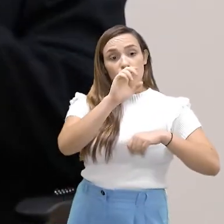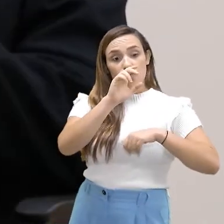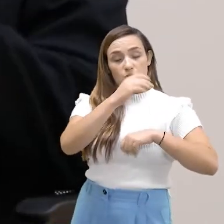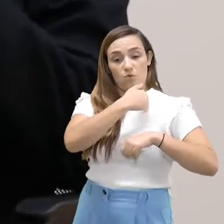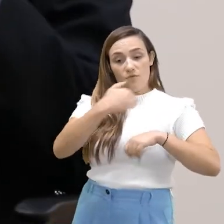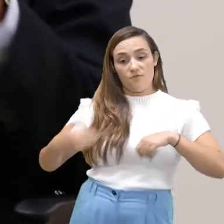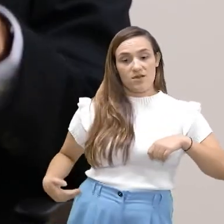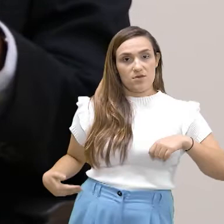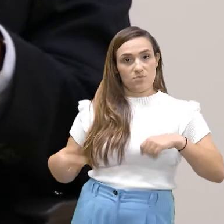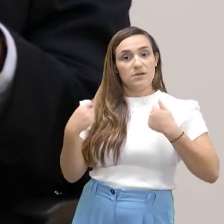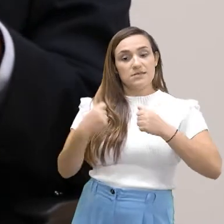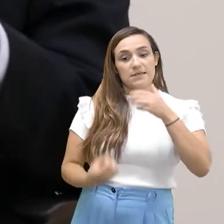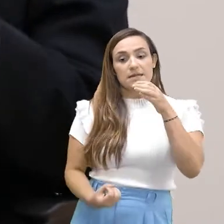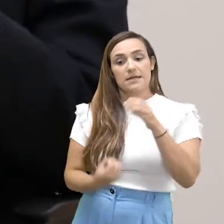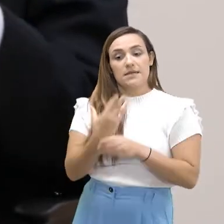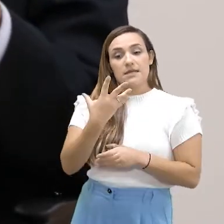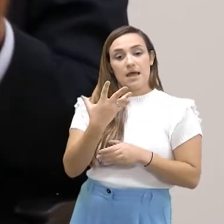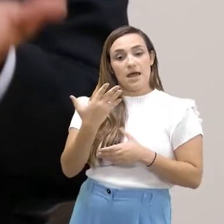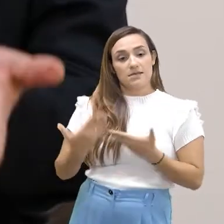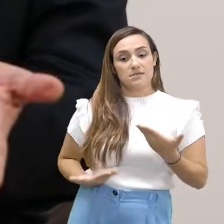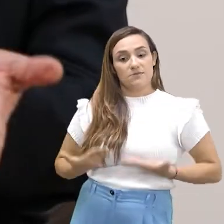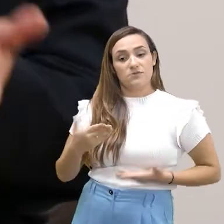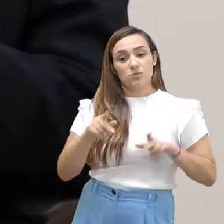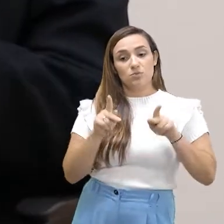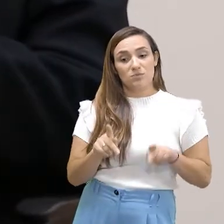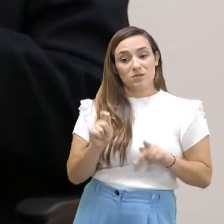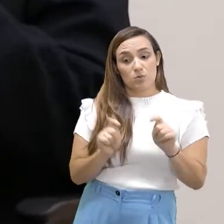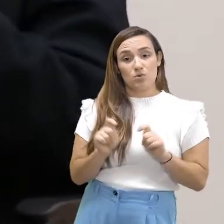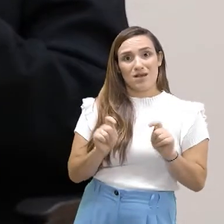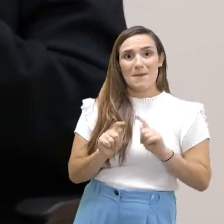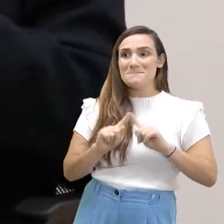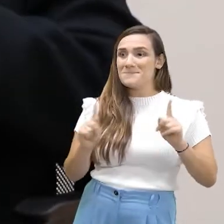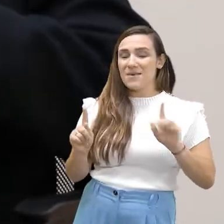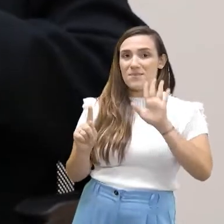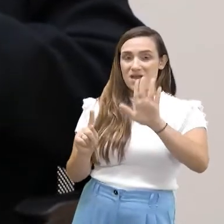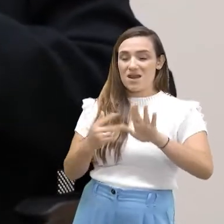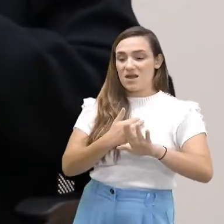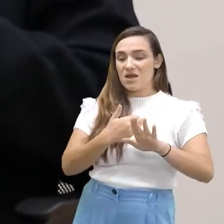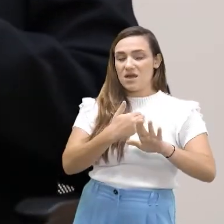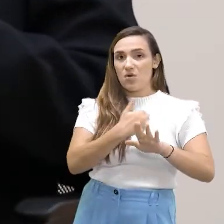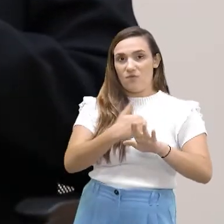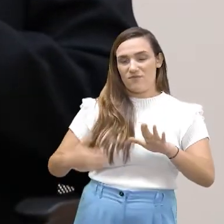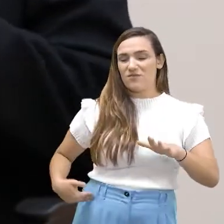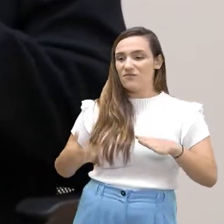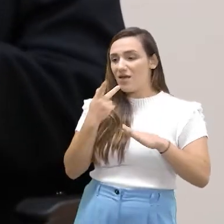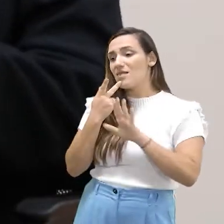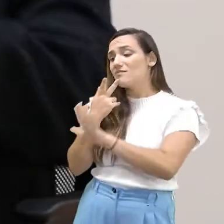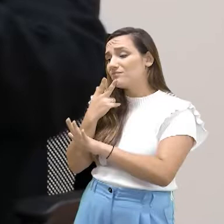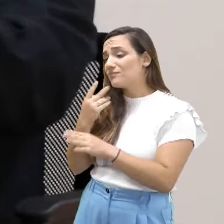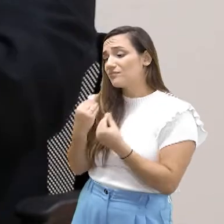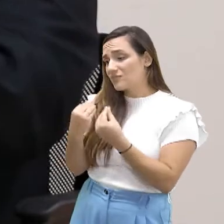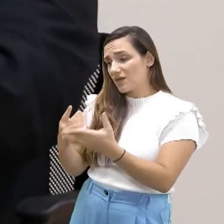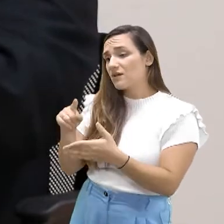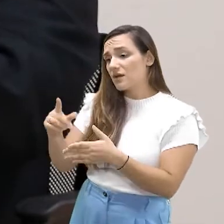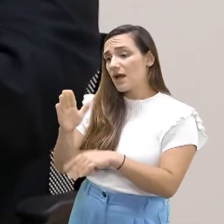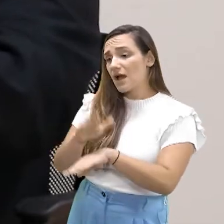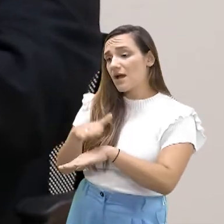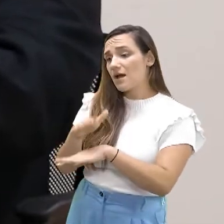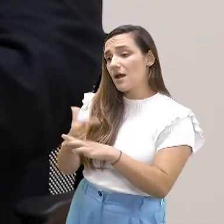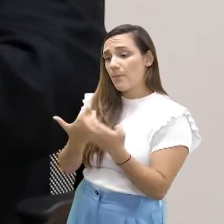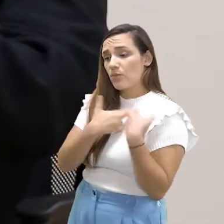O Estado que tem que criar, administrar. Só que o Estado delega este serviço a um